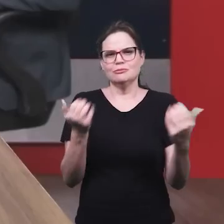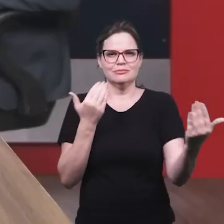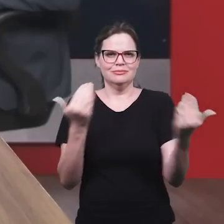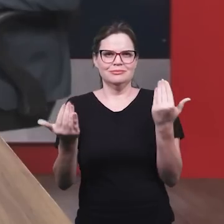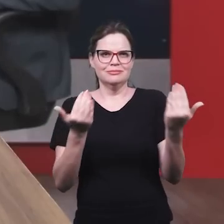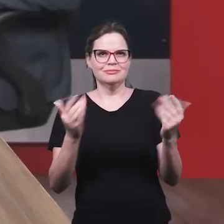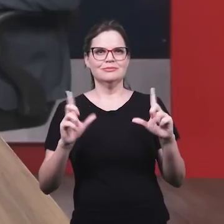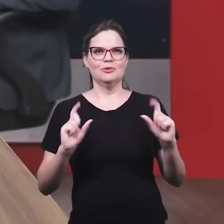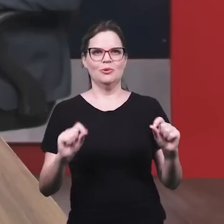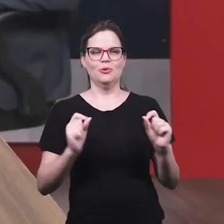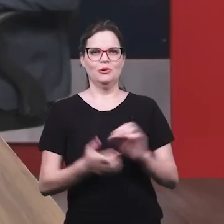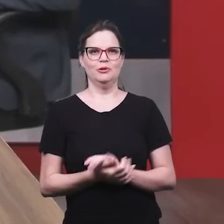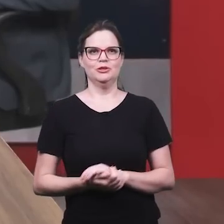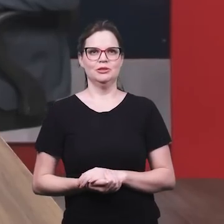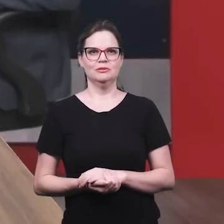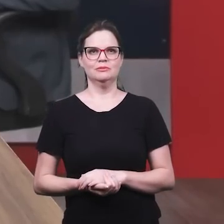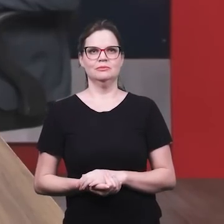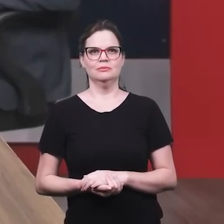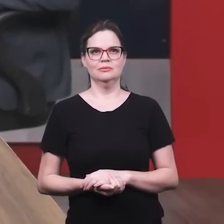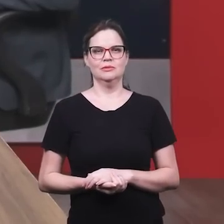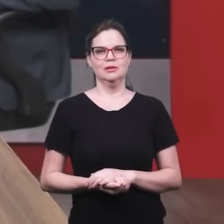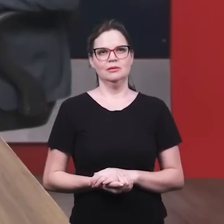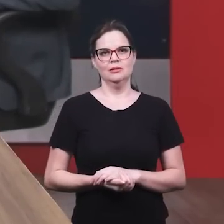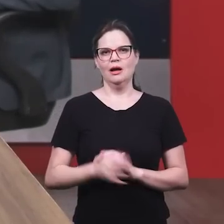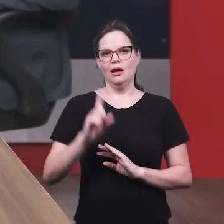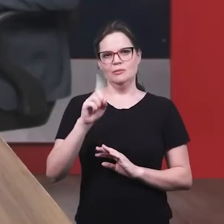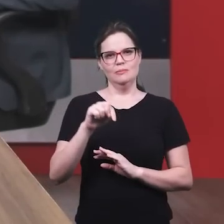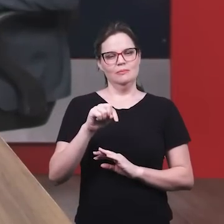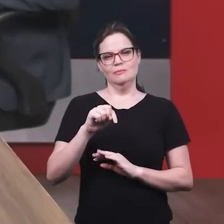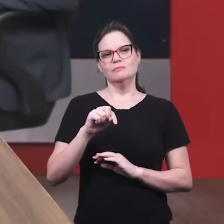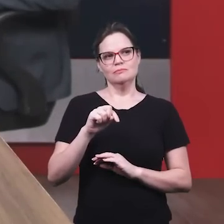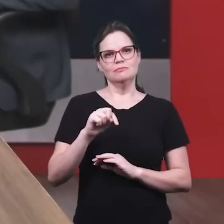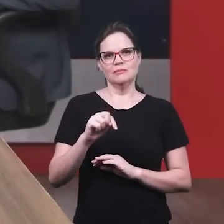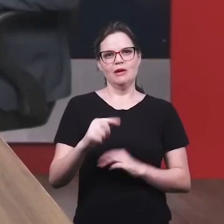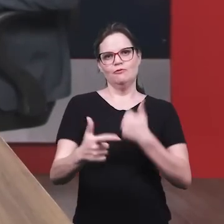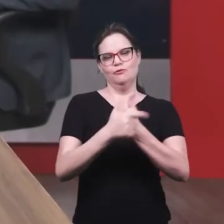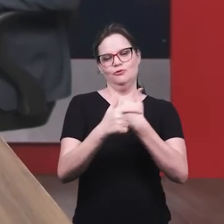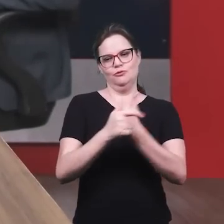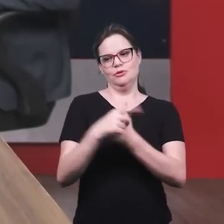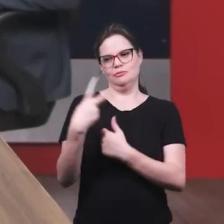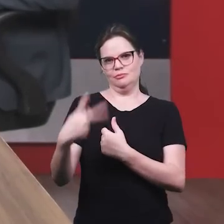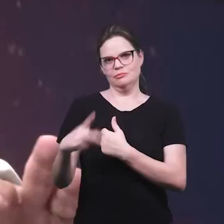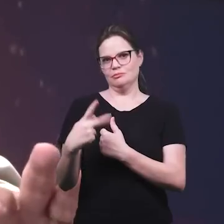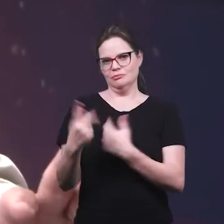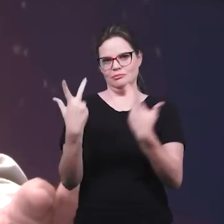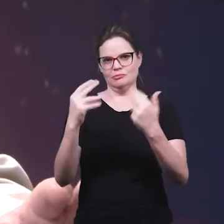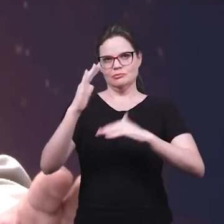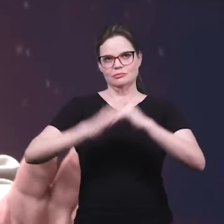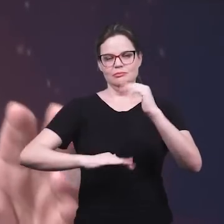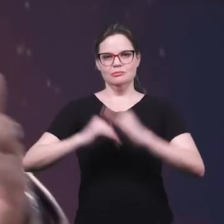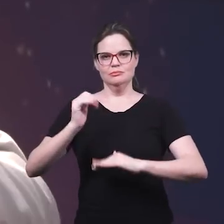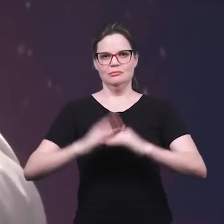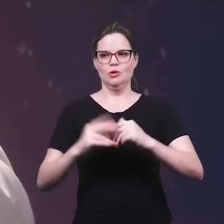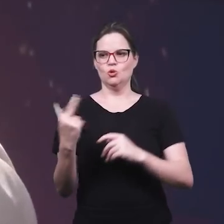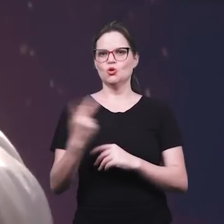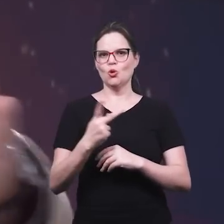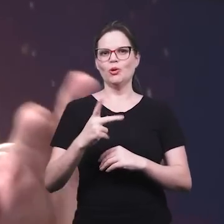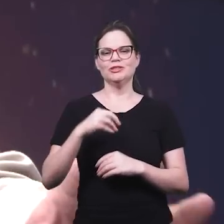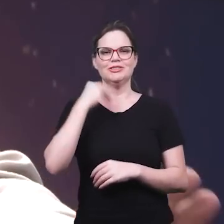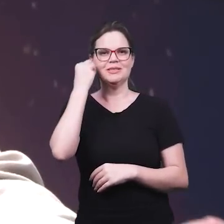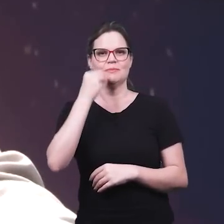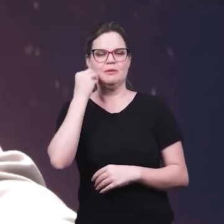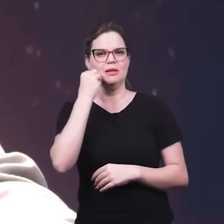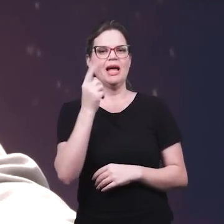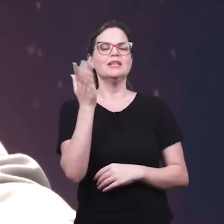tem hoje. Né? Esse mestre Sala seria basicamente a função de hoje do enólogo e do enófilo combinadas,